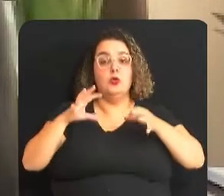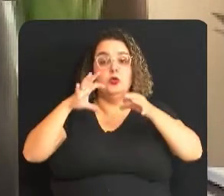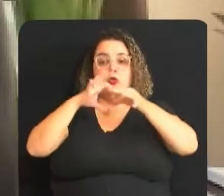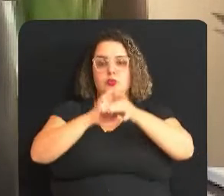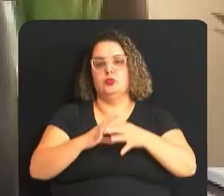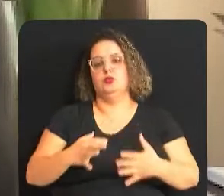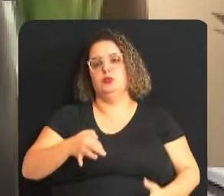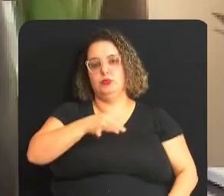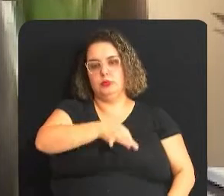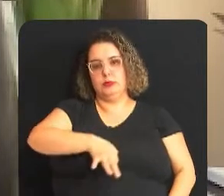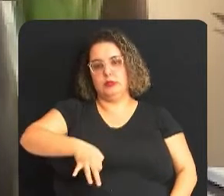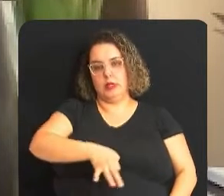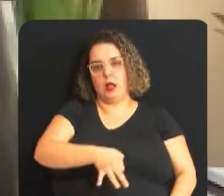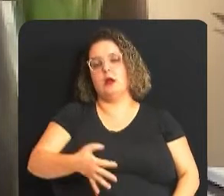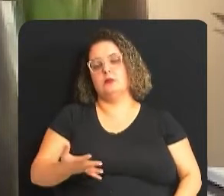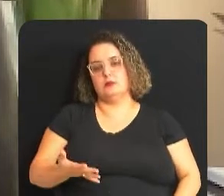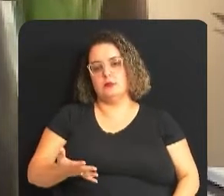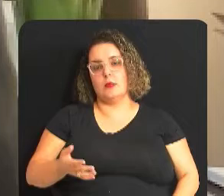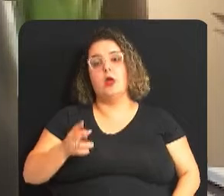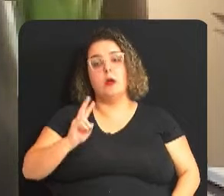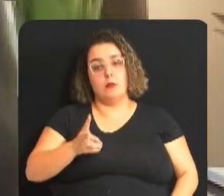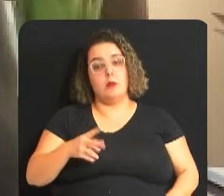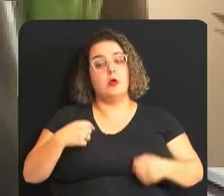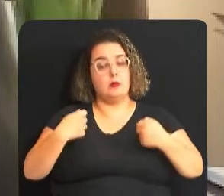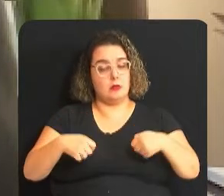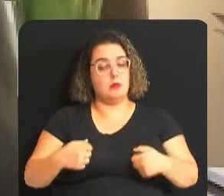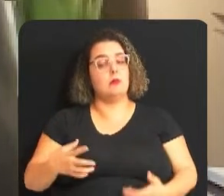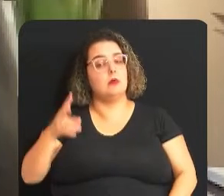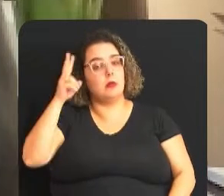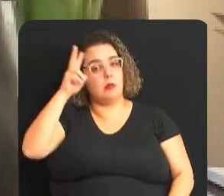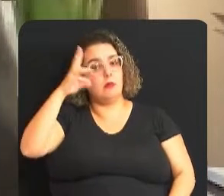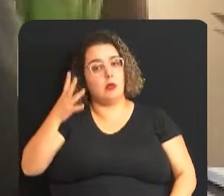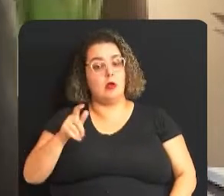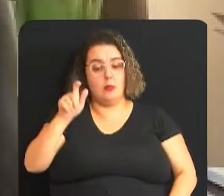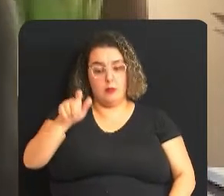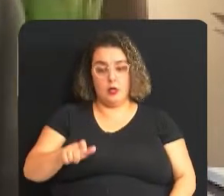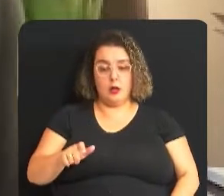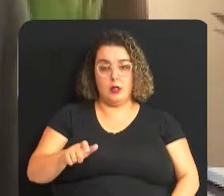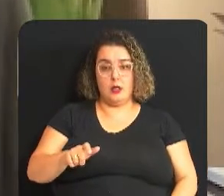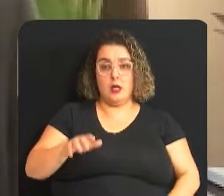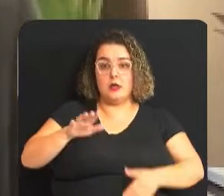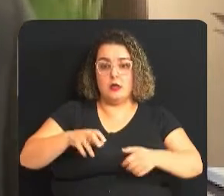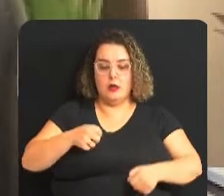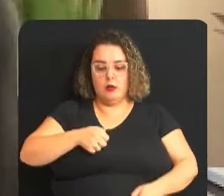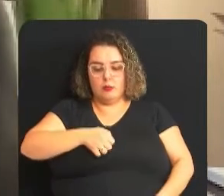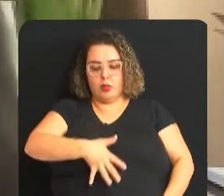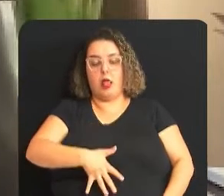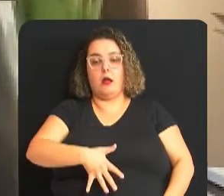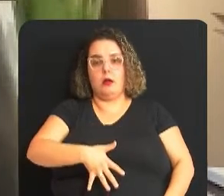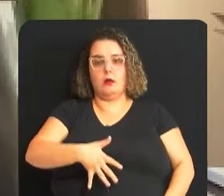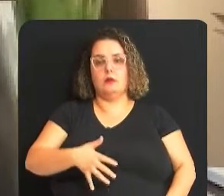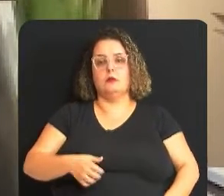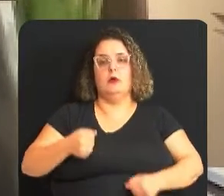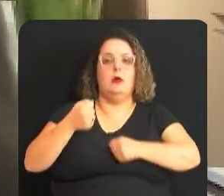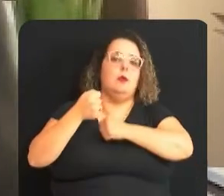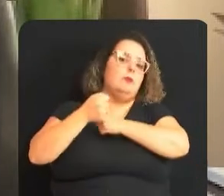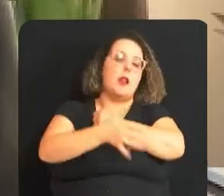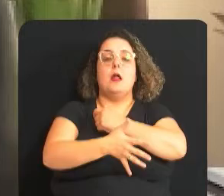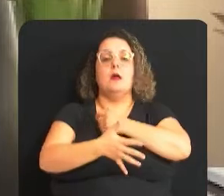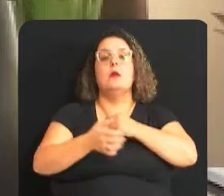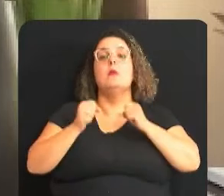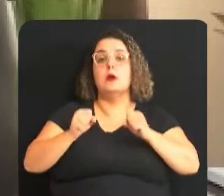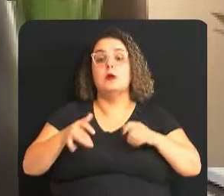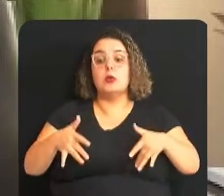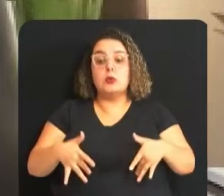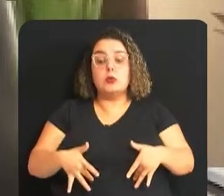intestino. Então, a gente precisa lembrar o seguinte, uma pessoa que tem, às vezes, uma diarreia, pode ser um problema do rim entrando em falência.